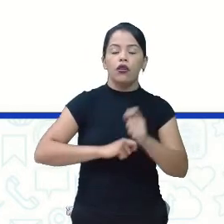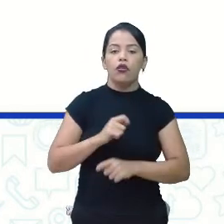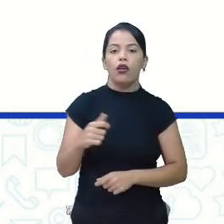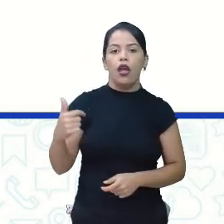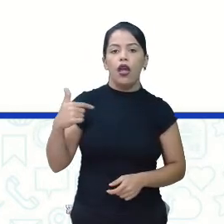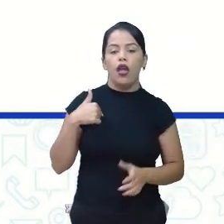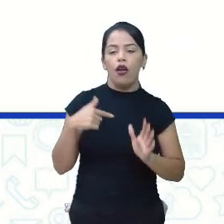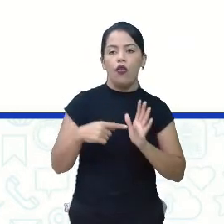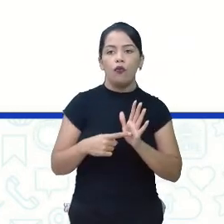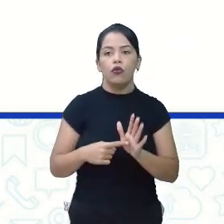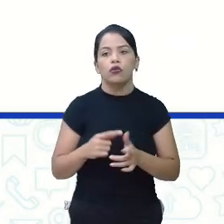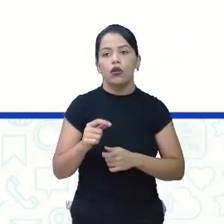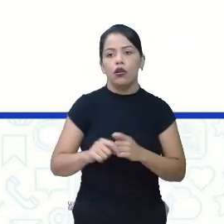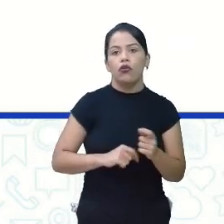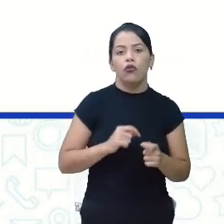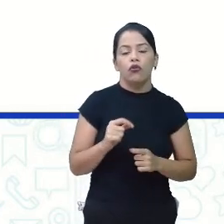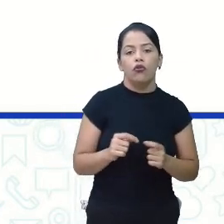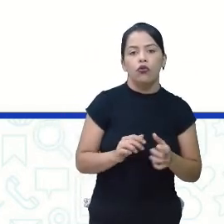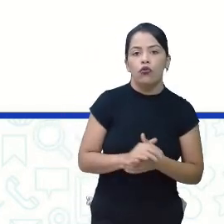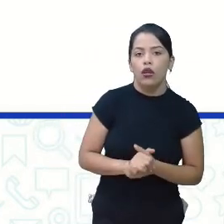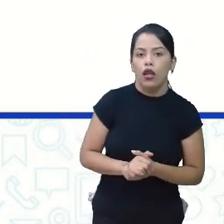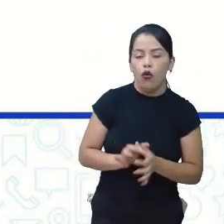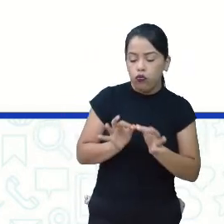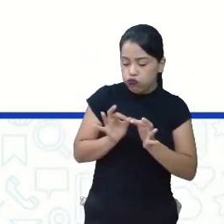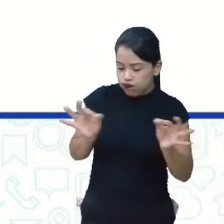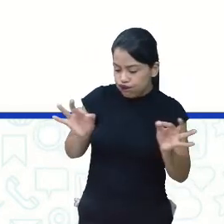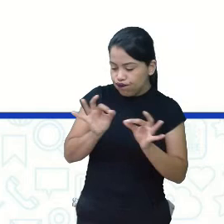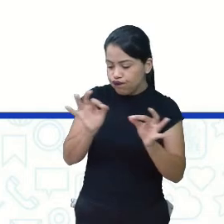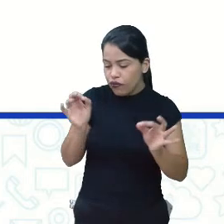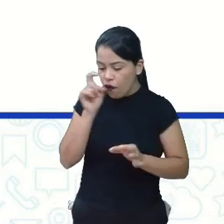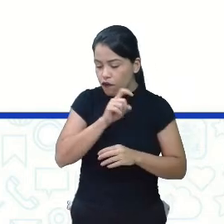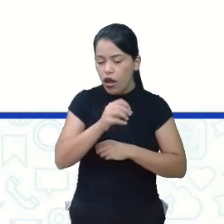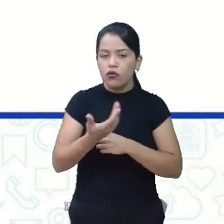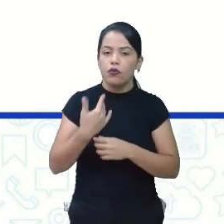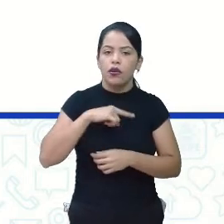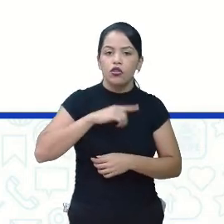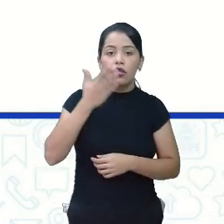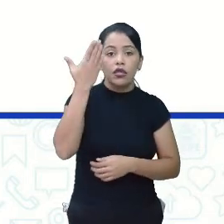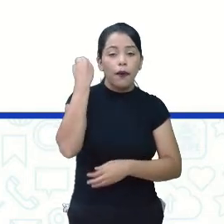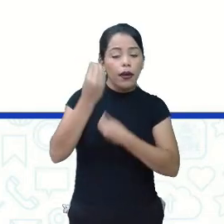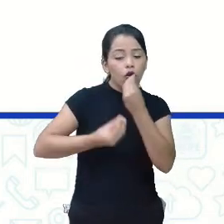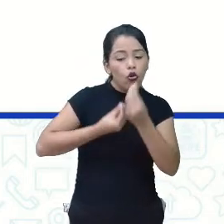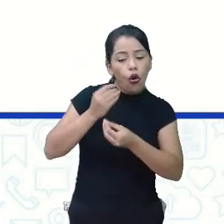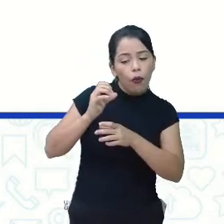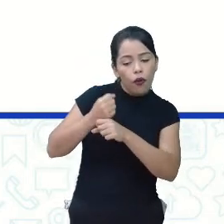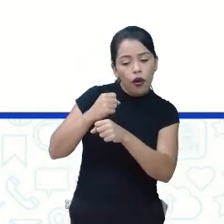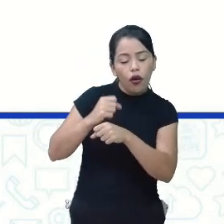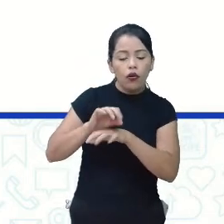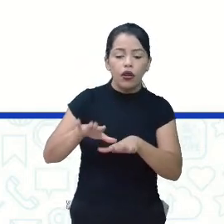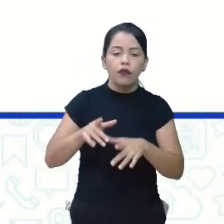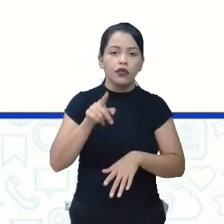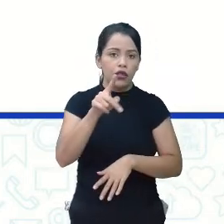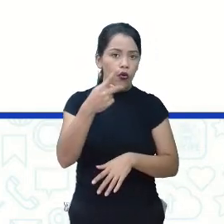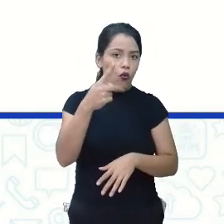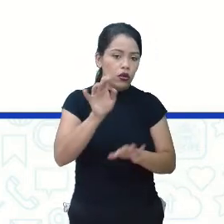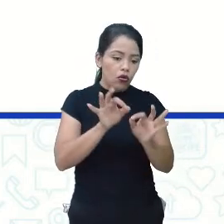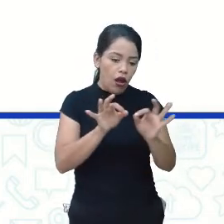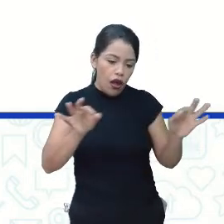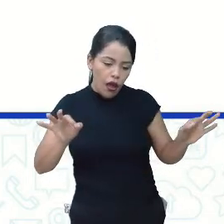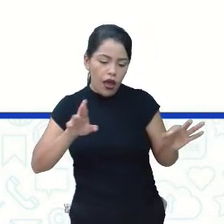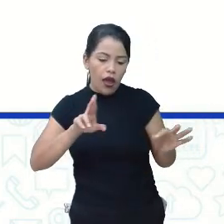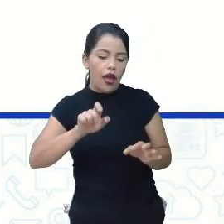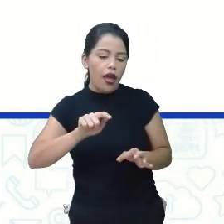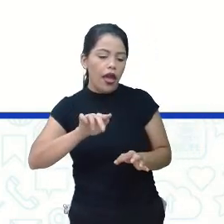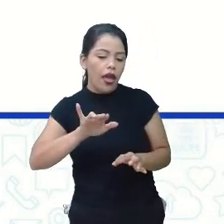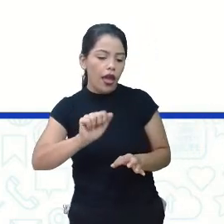eu trouxe um comprimento fictício, né? Pra gente ter a noção de como calcular o volume. E você, com a sua régua, ou com a sua